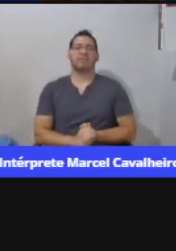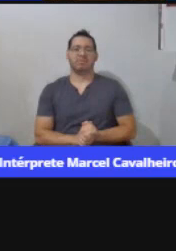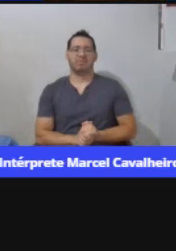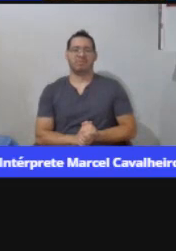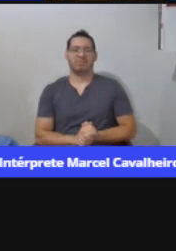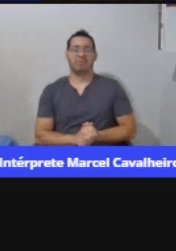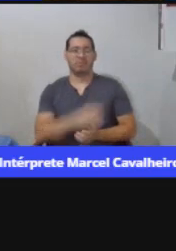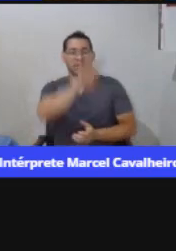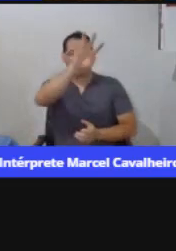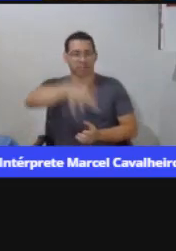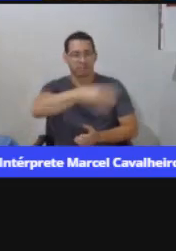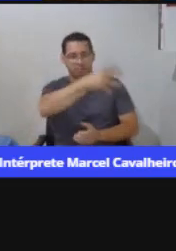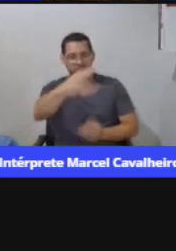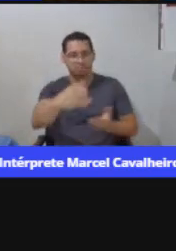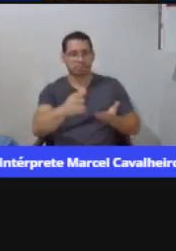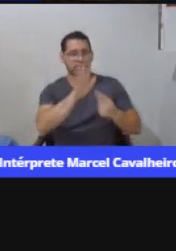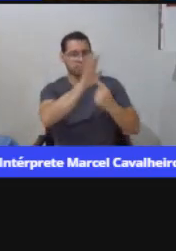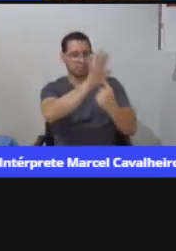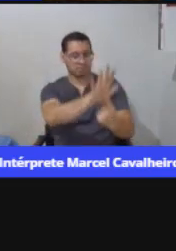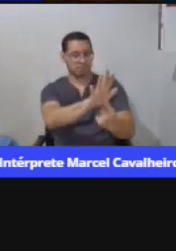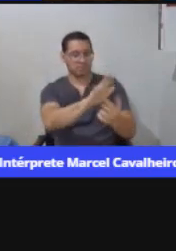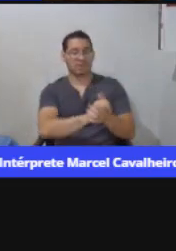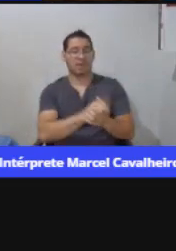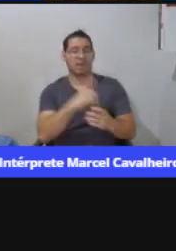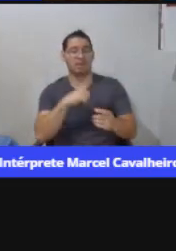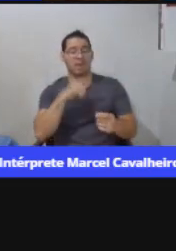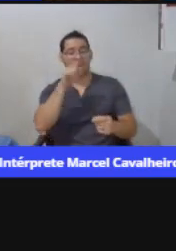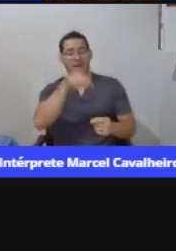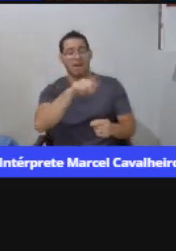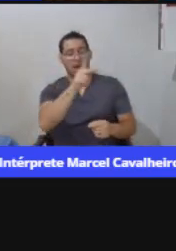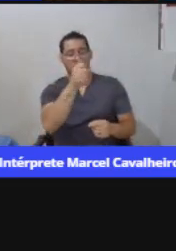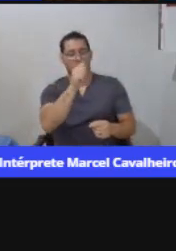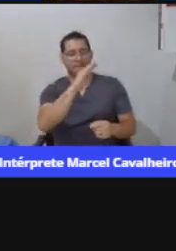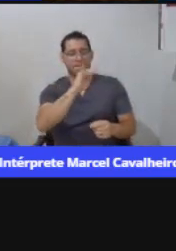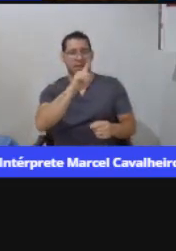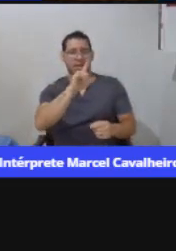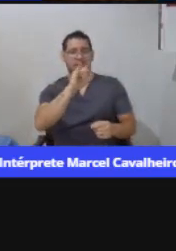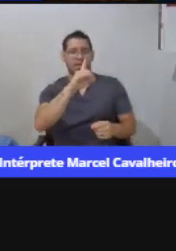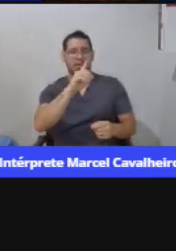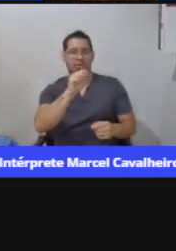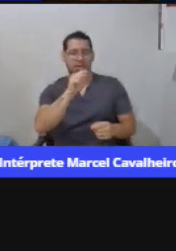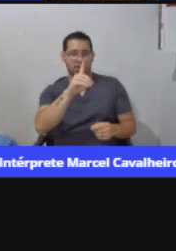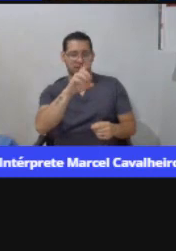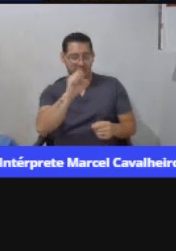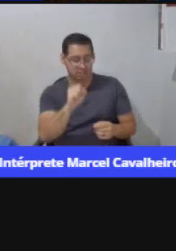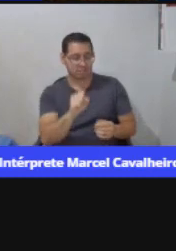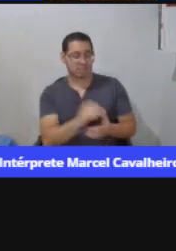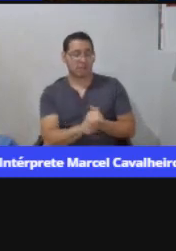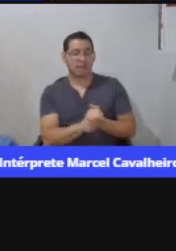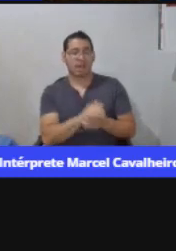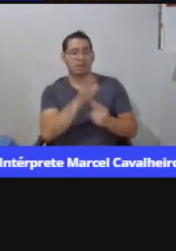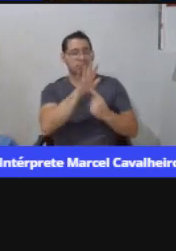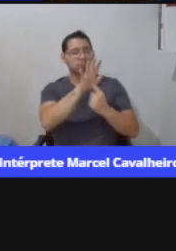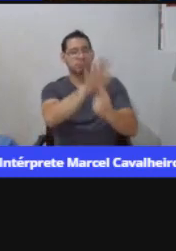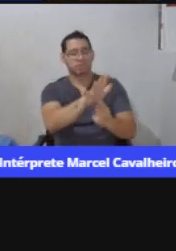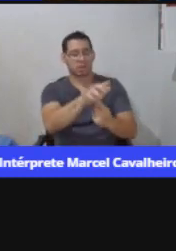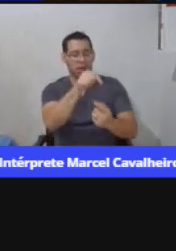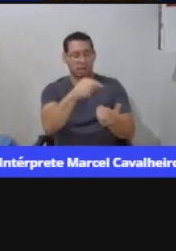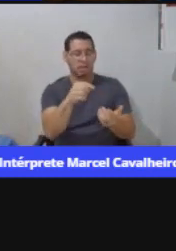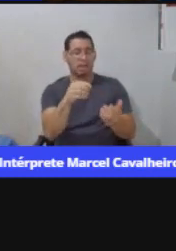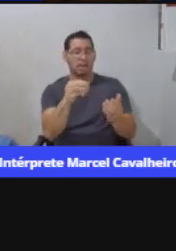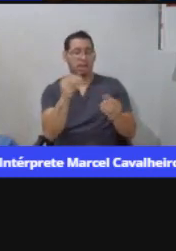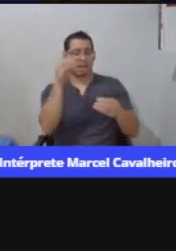Nesse quadro, nós temos as habilidades que foram indicadas, que estão nesse referencial